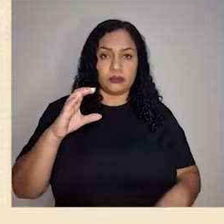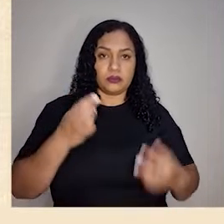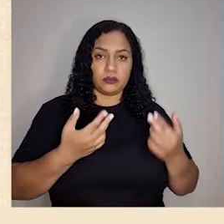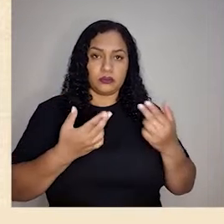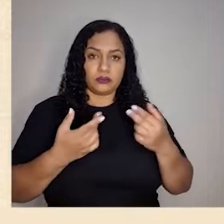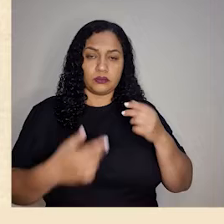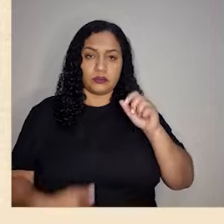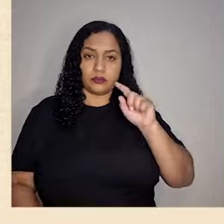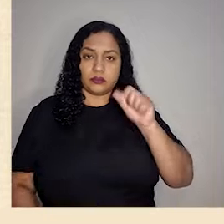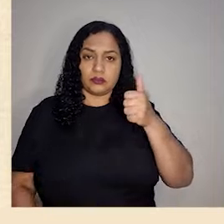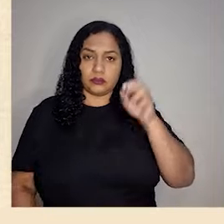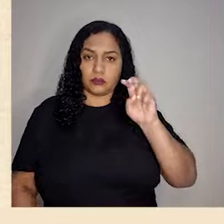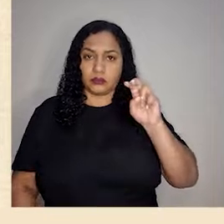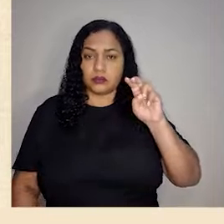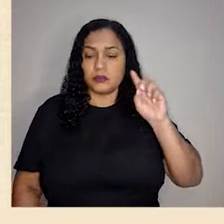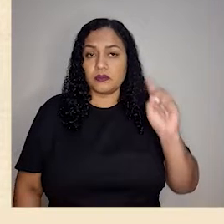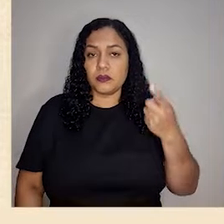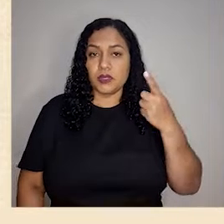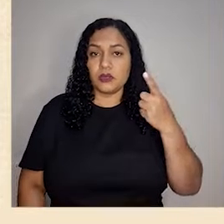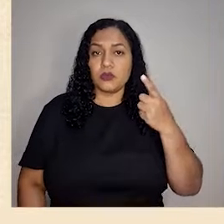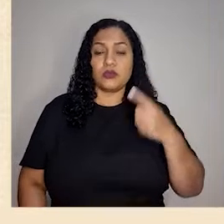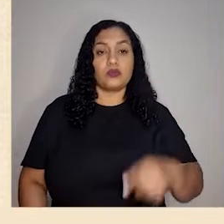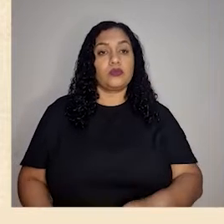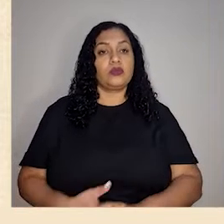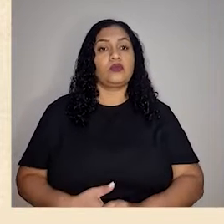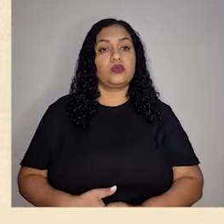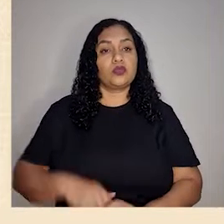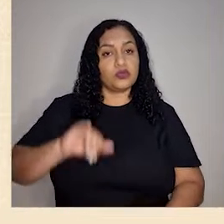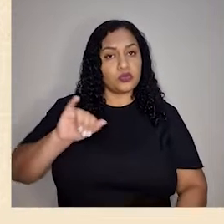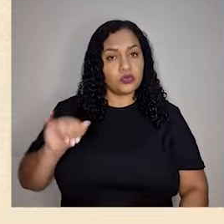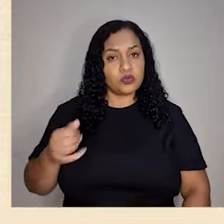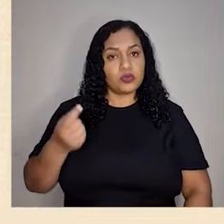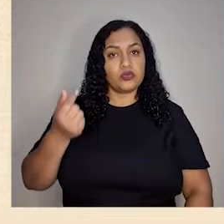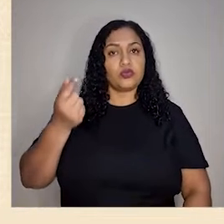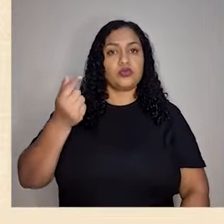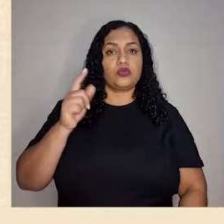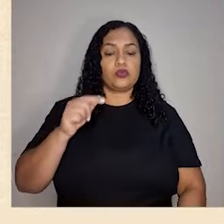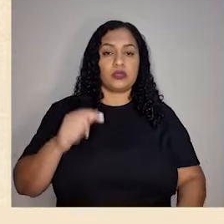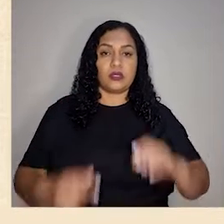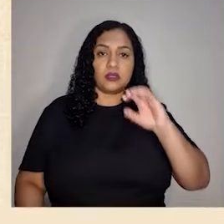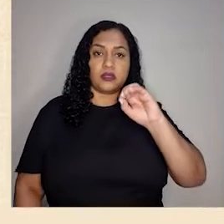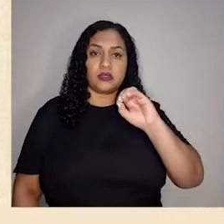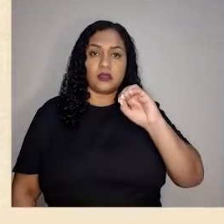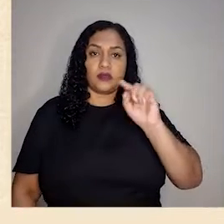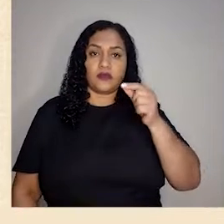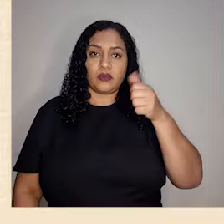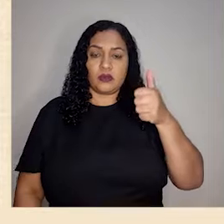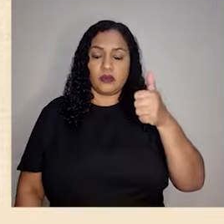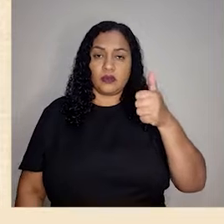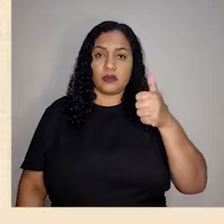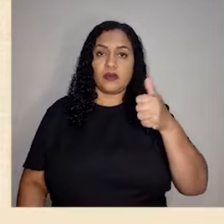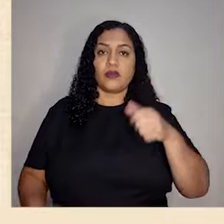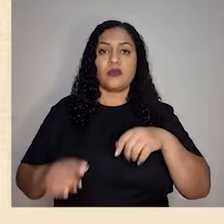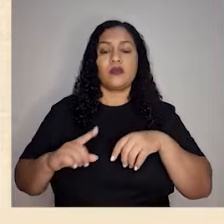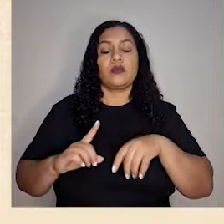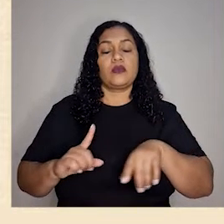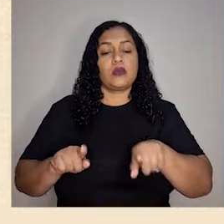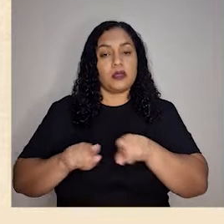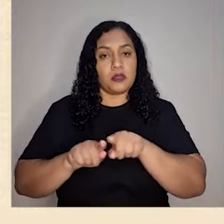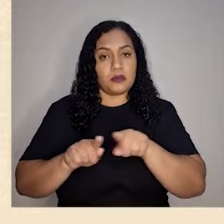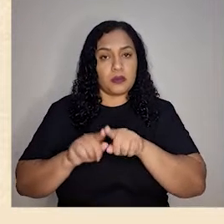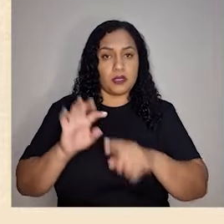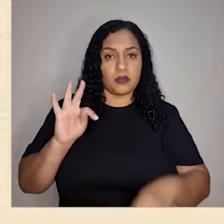mil a taxa de juros que é 0,1 e o tempo